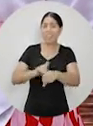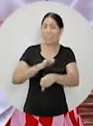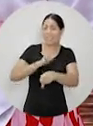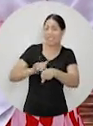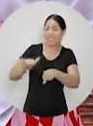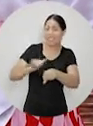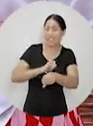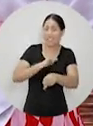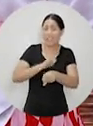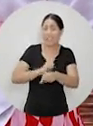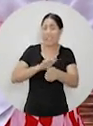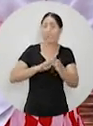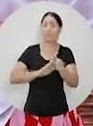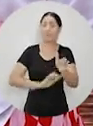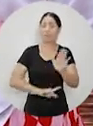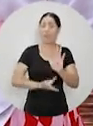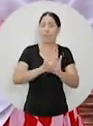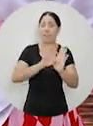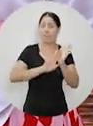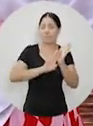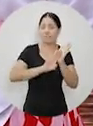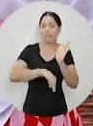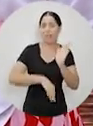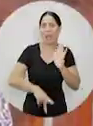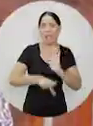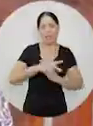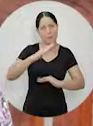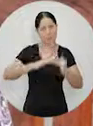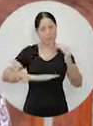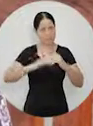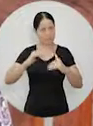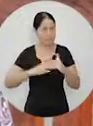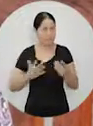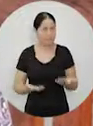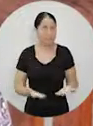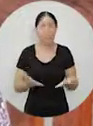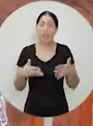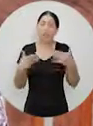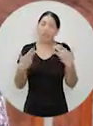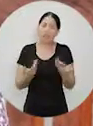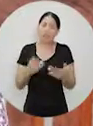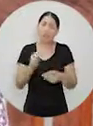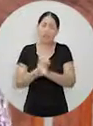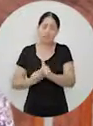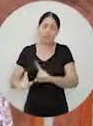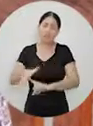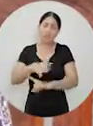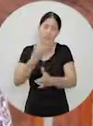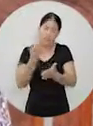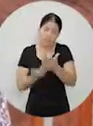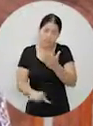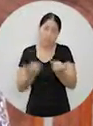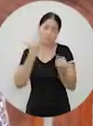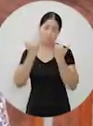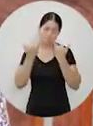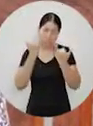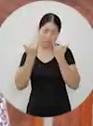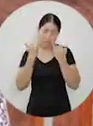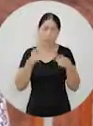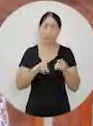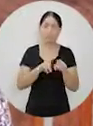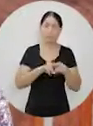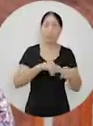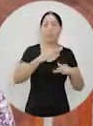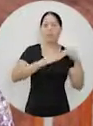manobra, na verdade, para tirar a legitimidade da profissão. E com isso todo mundo perde, a sociedade, porque deixa de ter o direito à